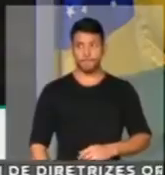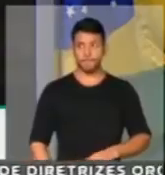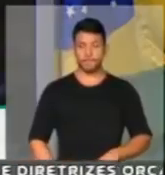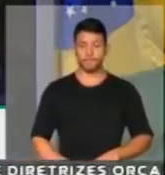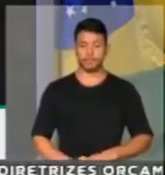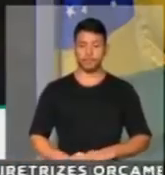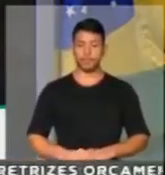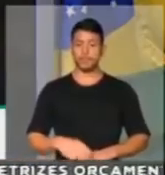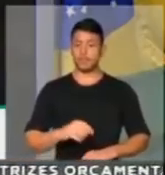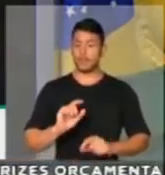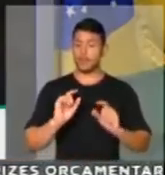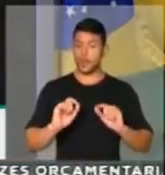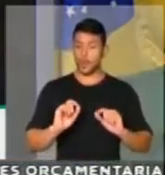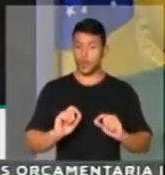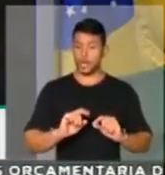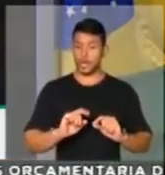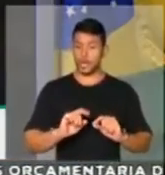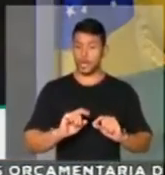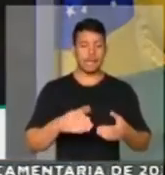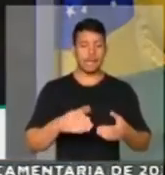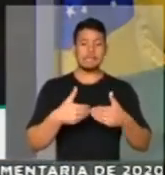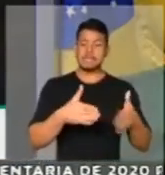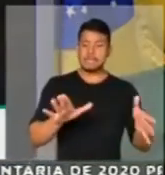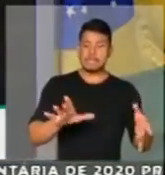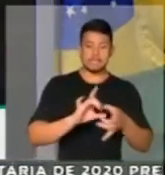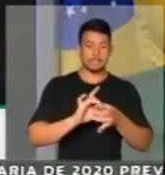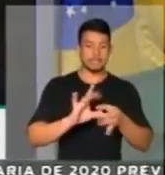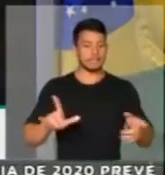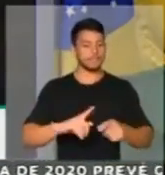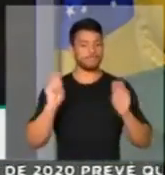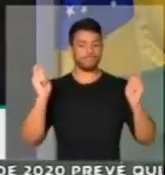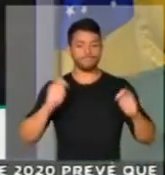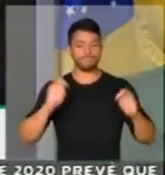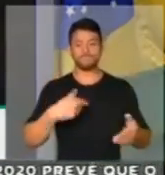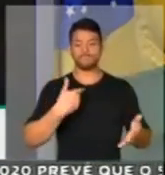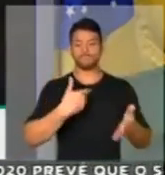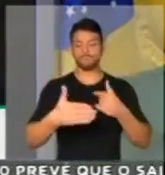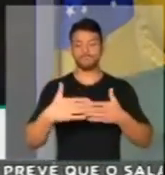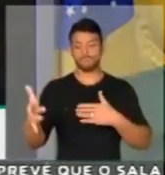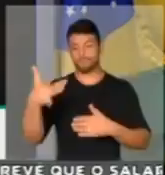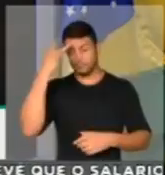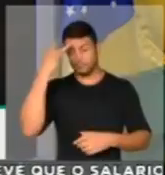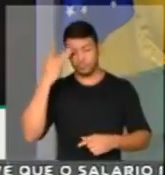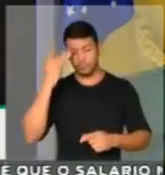Esse tipo de subsídio é absolutamente aberto ao oportunismo e passa uma conta de